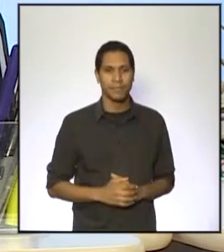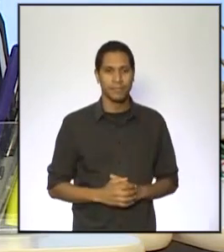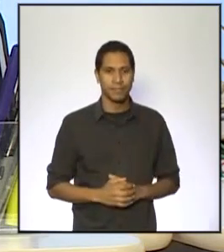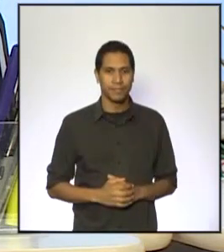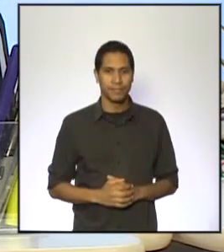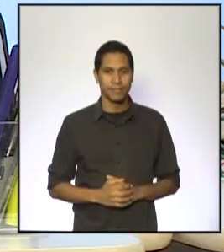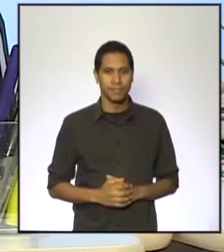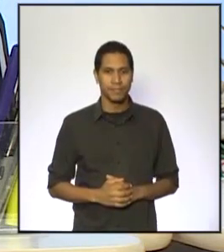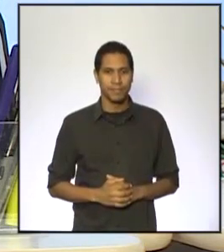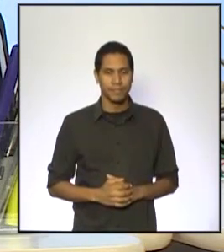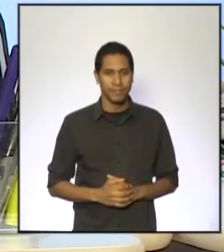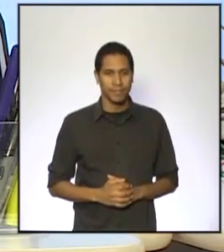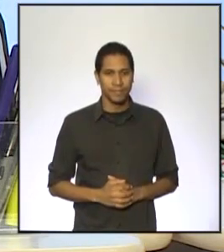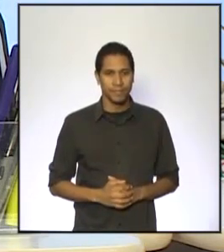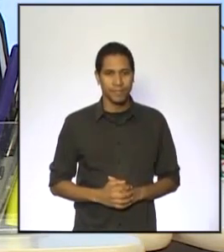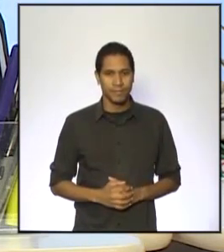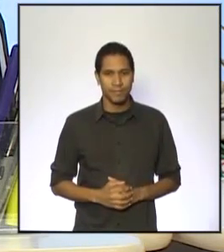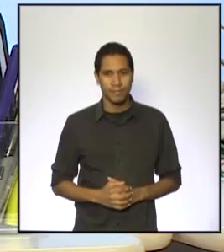aqui.